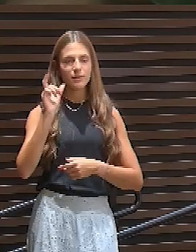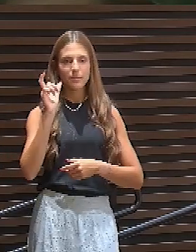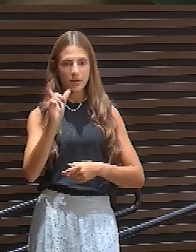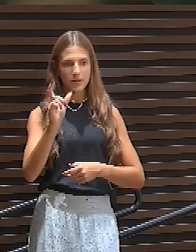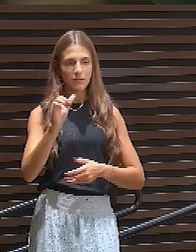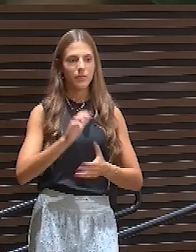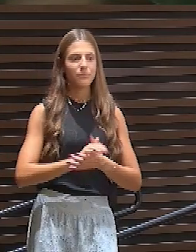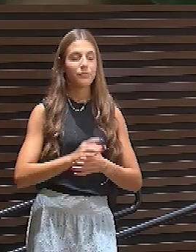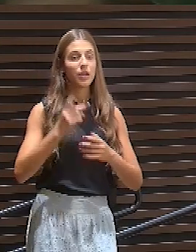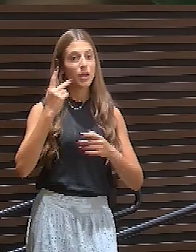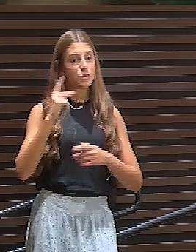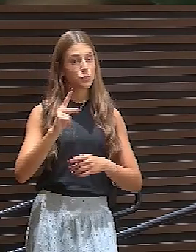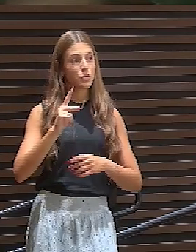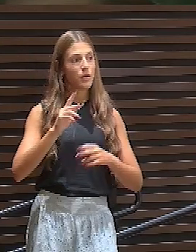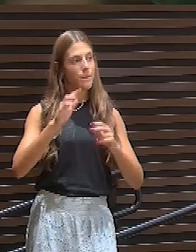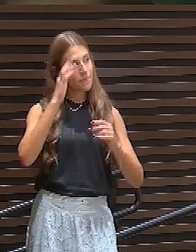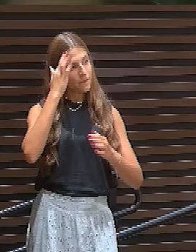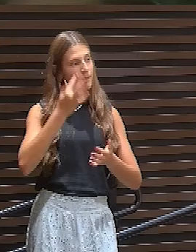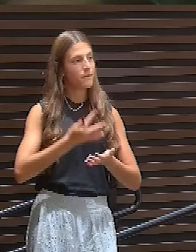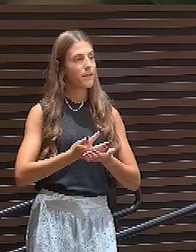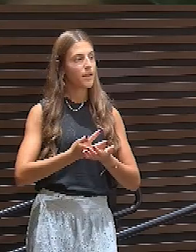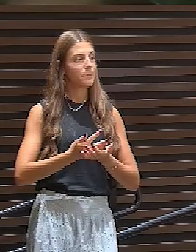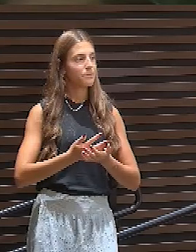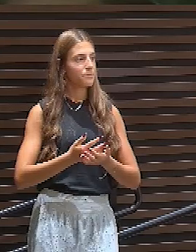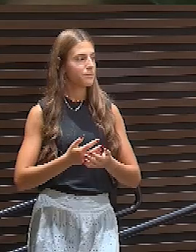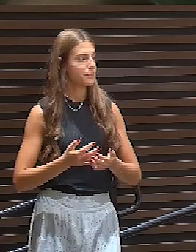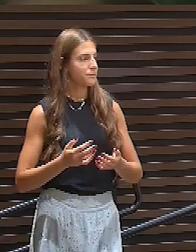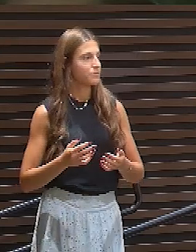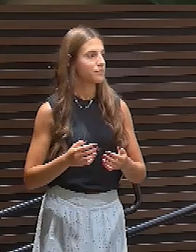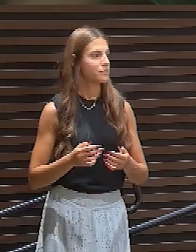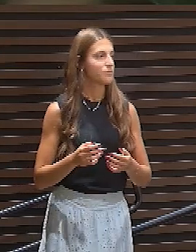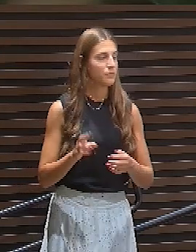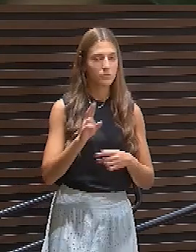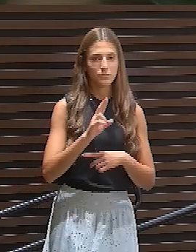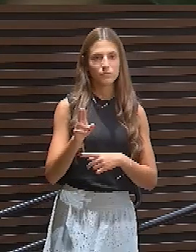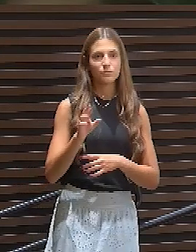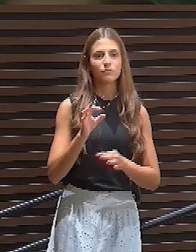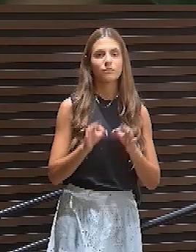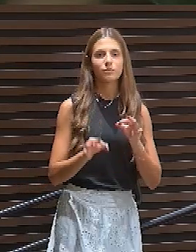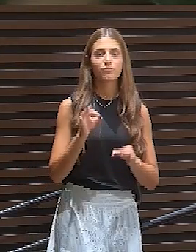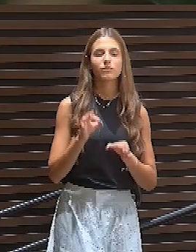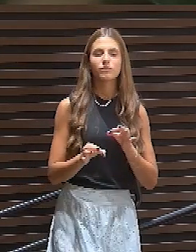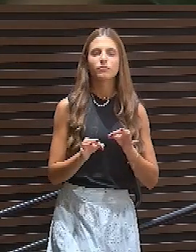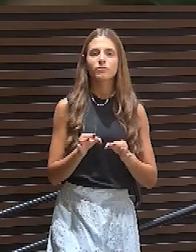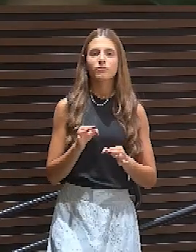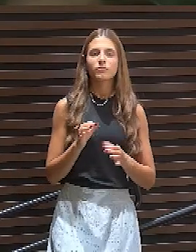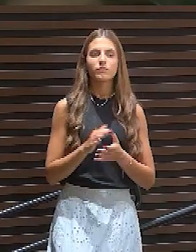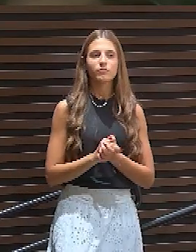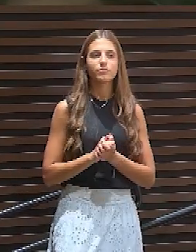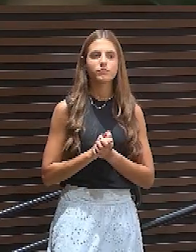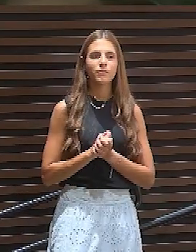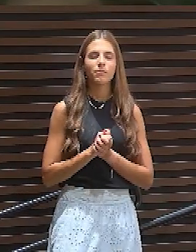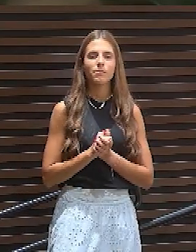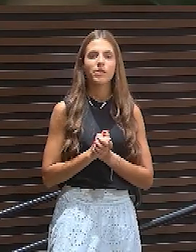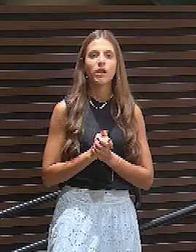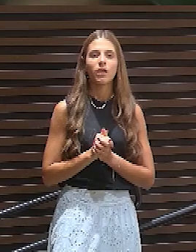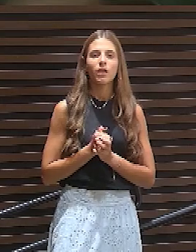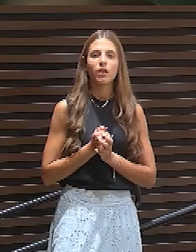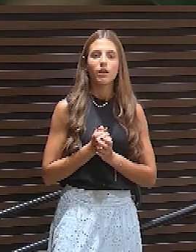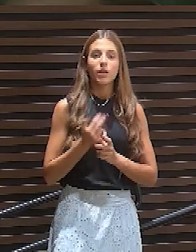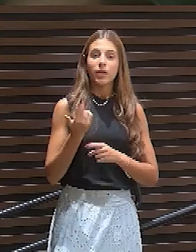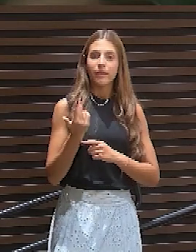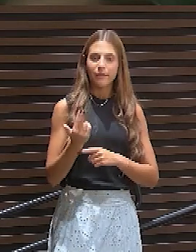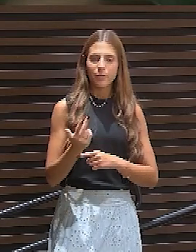creditada como justiça, como no caso de Abraão. Ele creu porque a graça